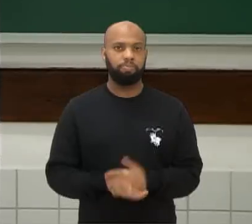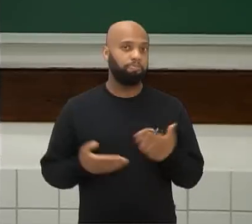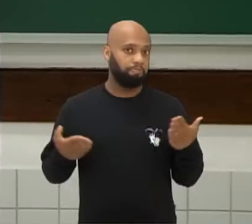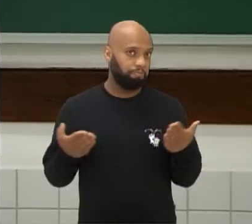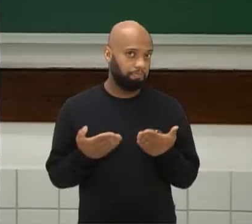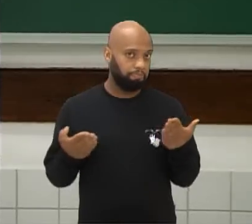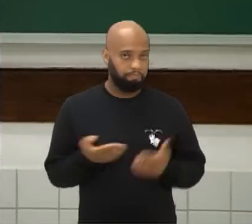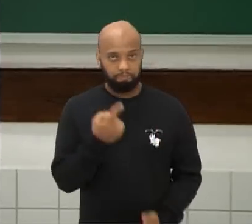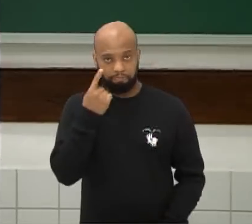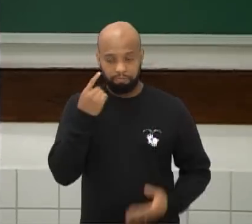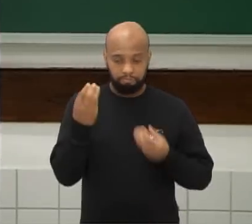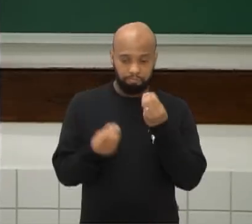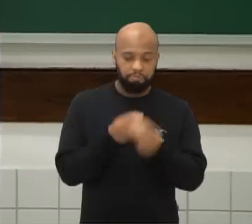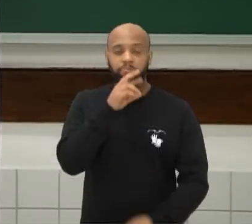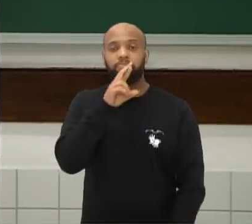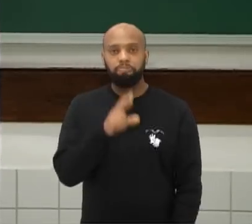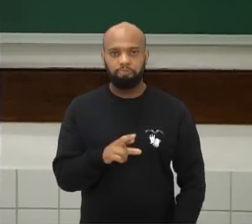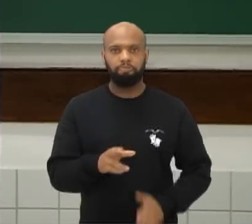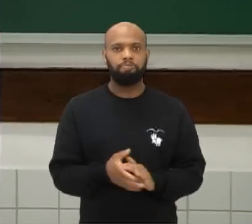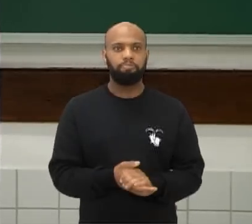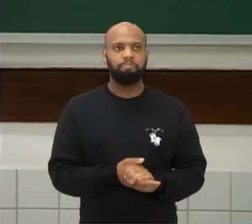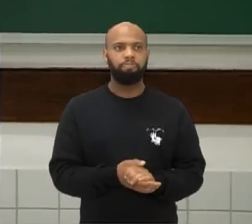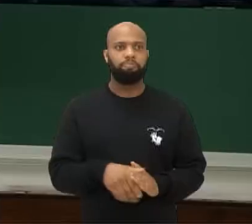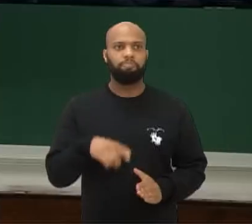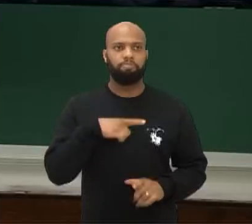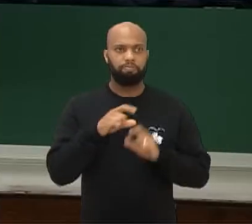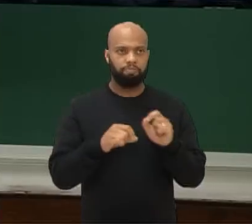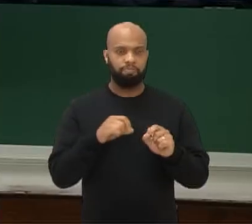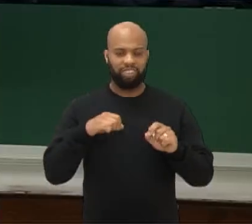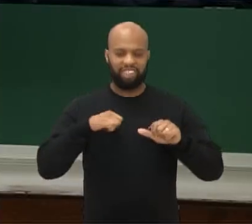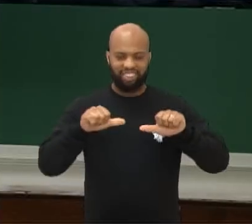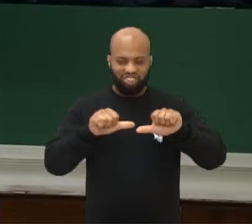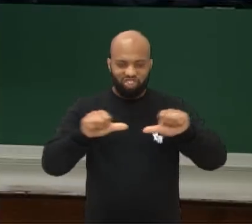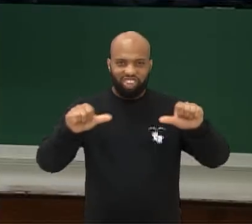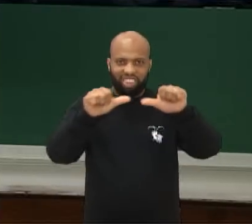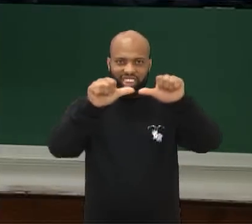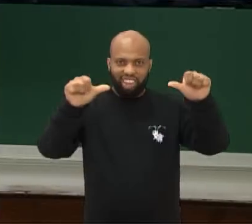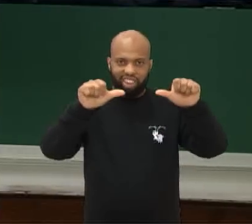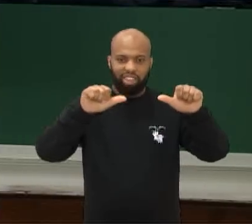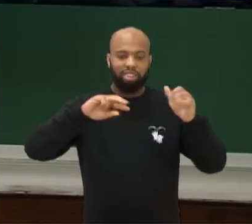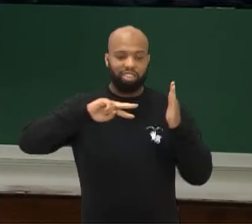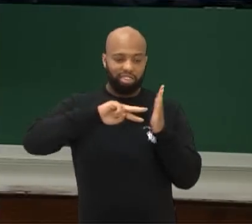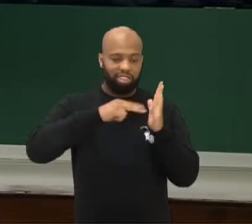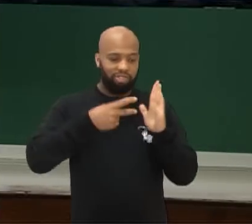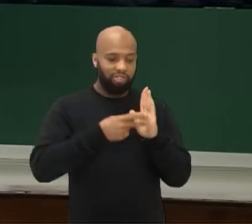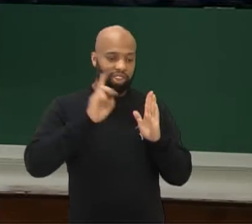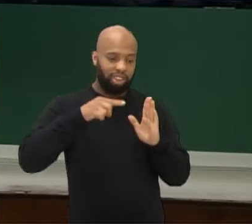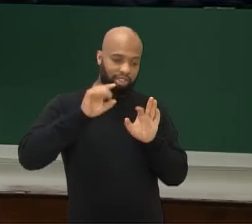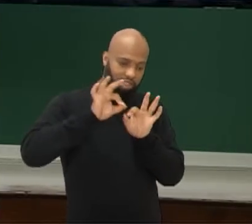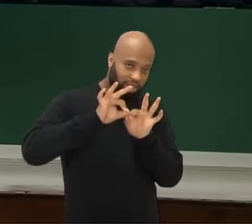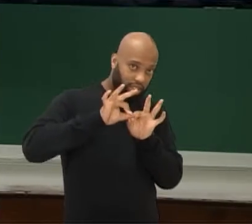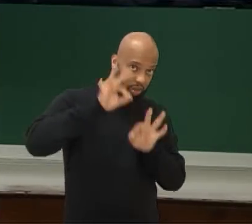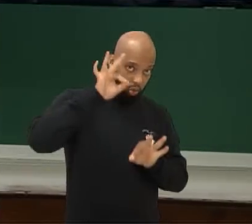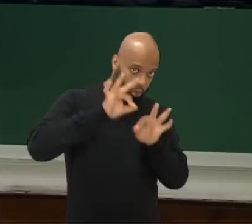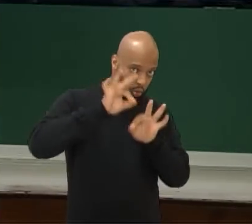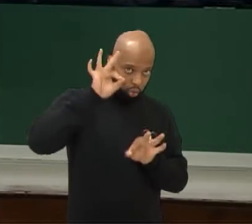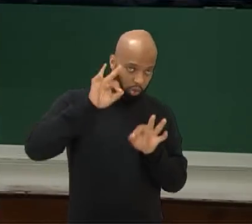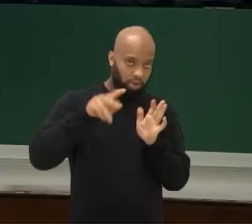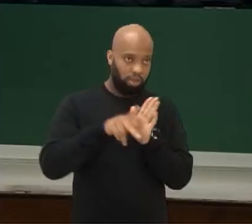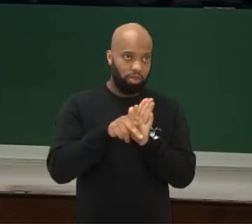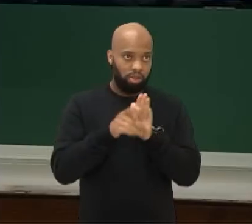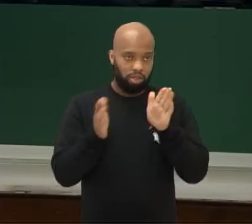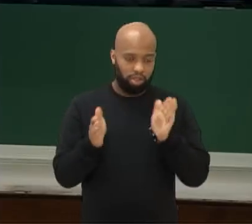Vamos lá então? Então veja, cada etiqueta dessa simboliza já a altura das caixas,